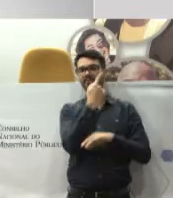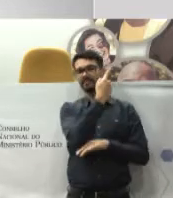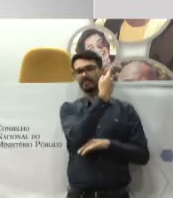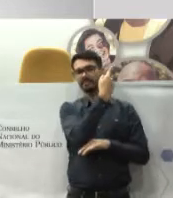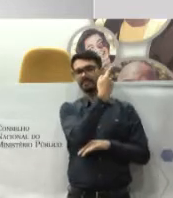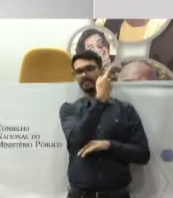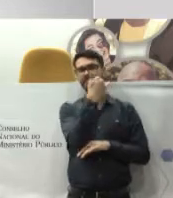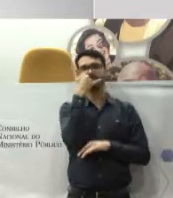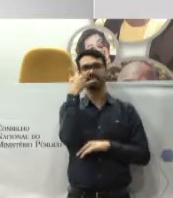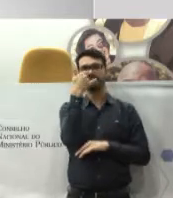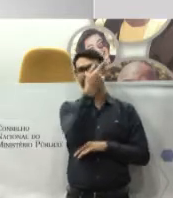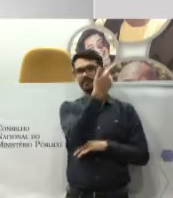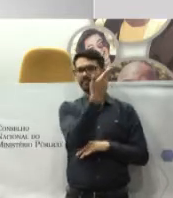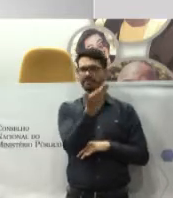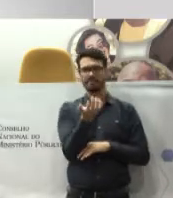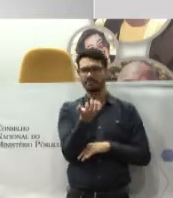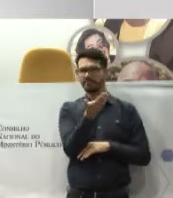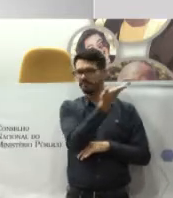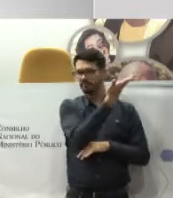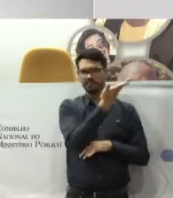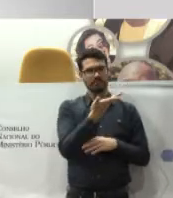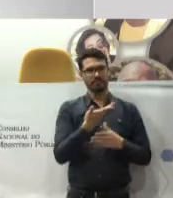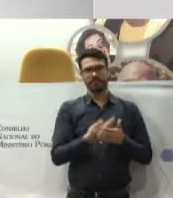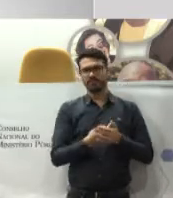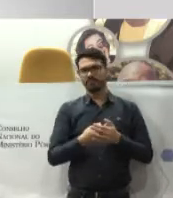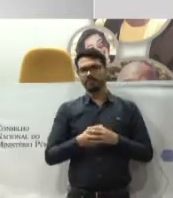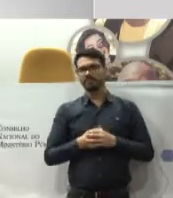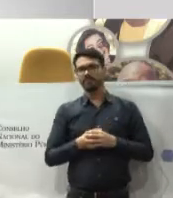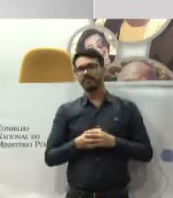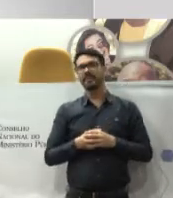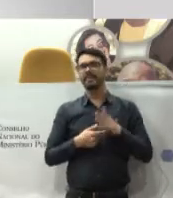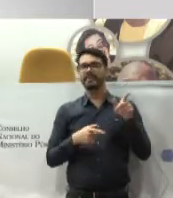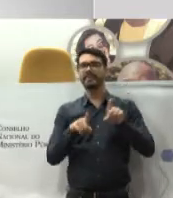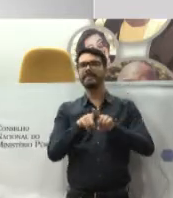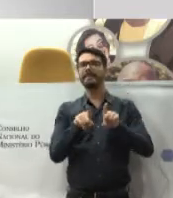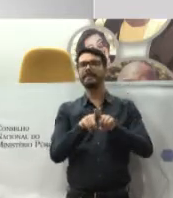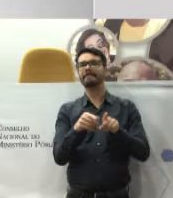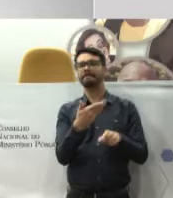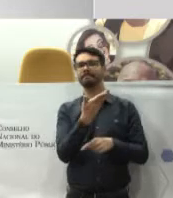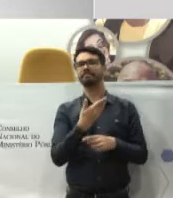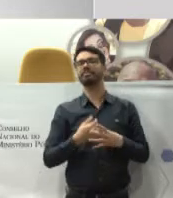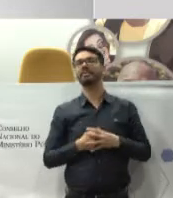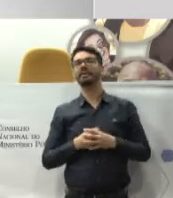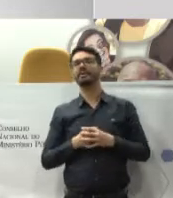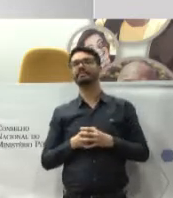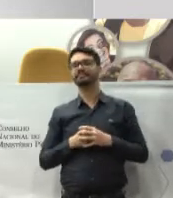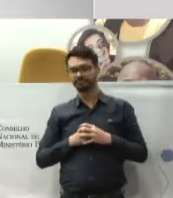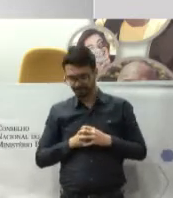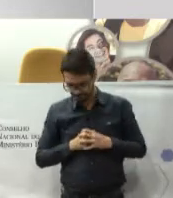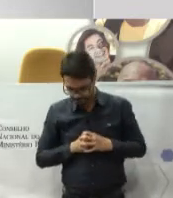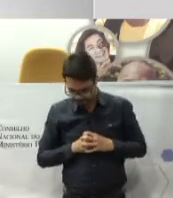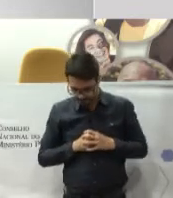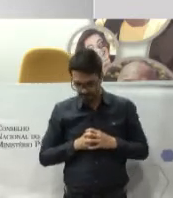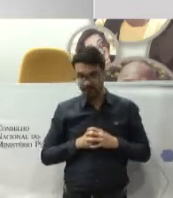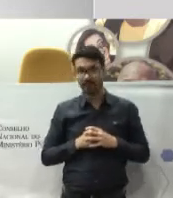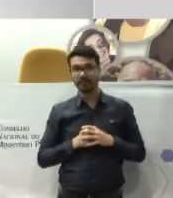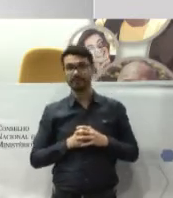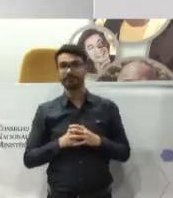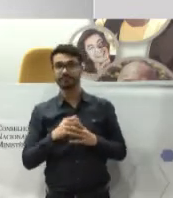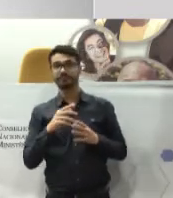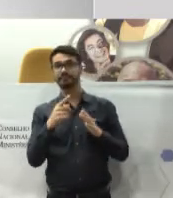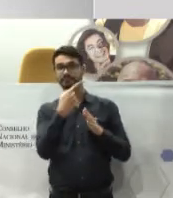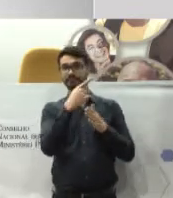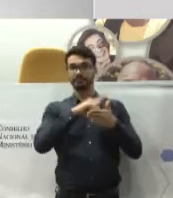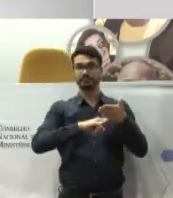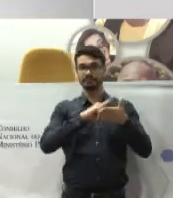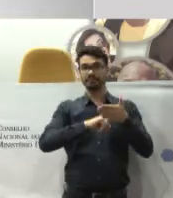o e-mail e o telefone, se alguém quiser algum desses dados, se quiser o termo de cooperação técnica, esses